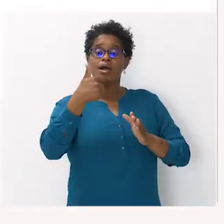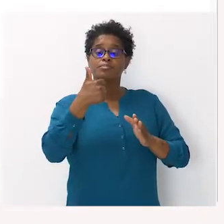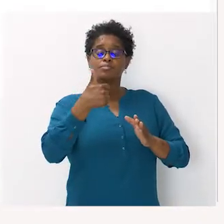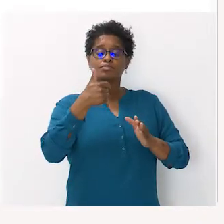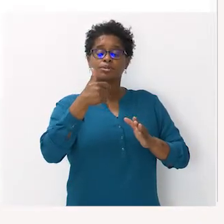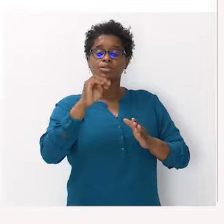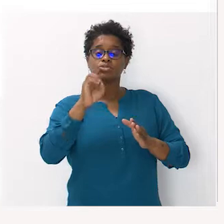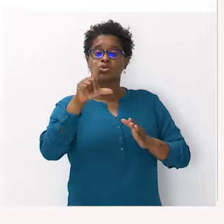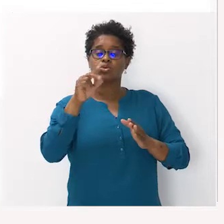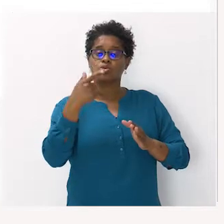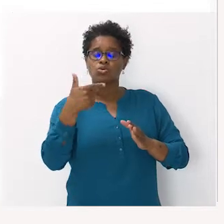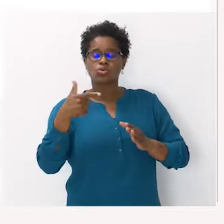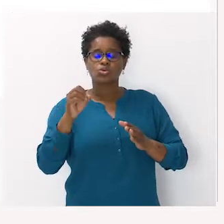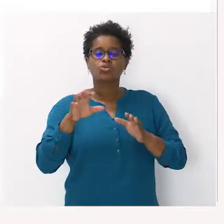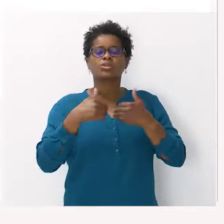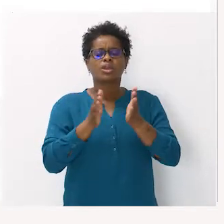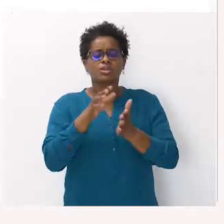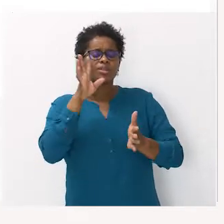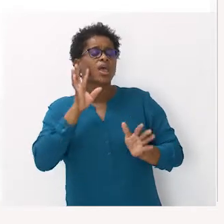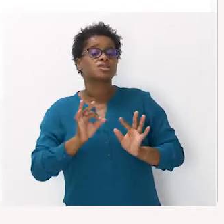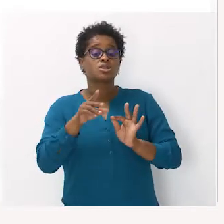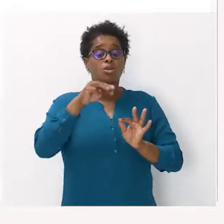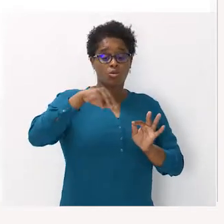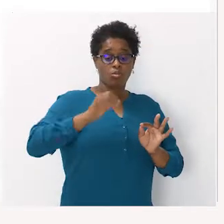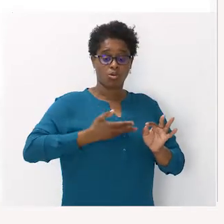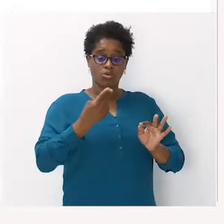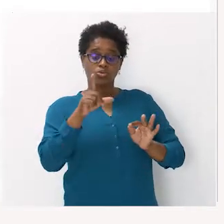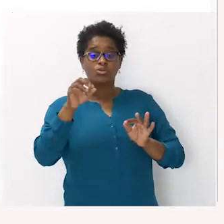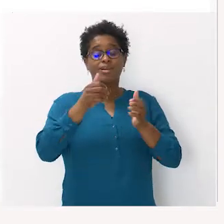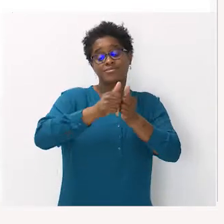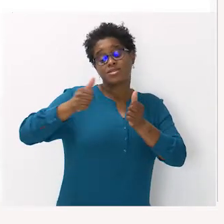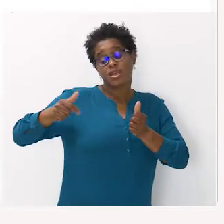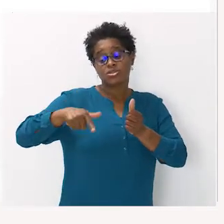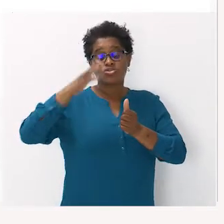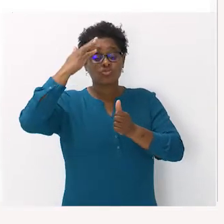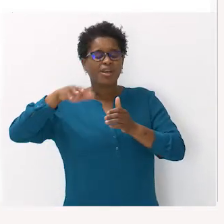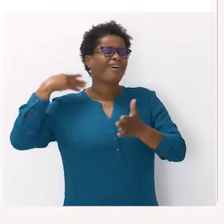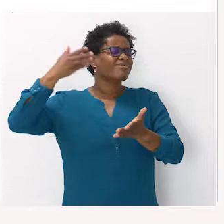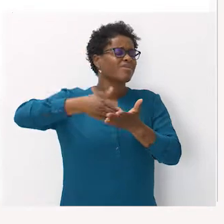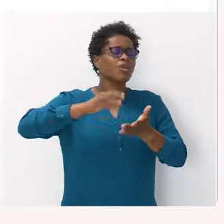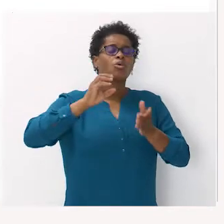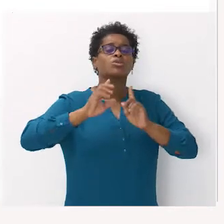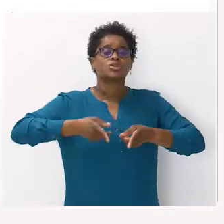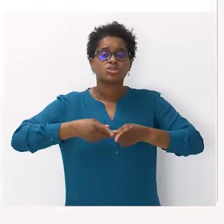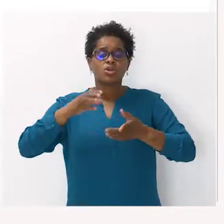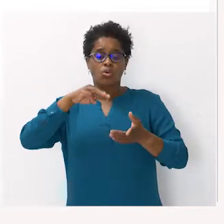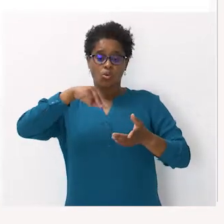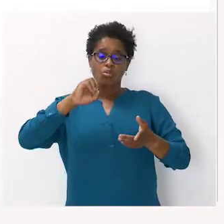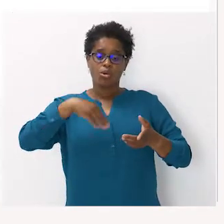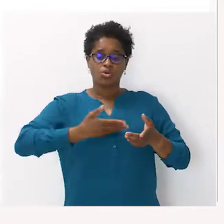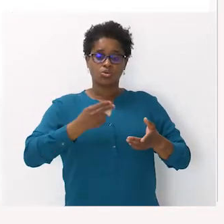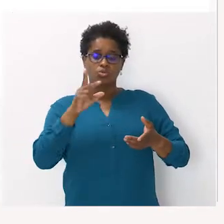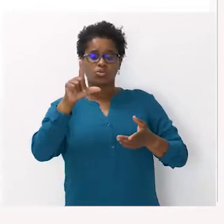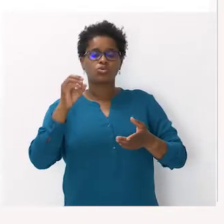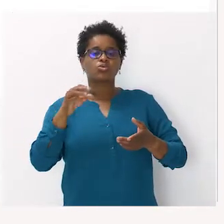inteiro. Diz assim, módulo é a distância desse número até a origem. O módulo ou valor absoluto de um